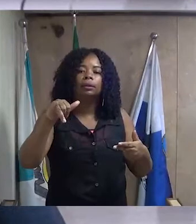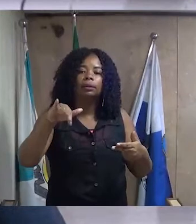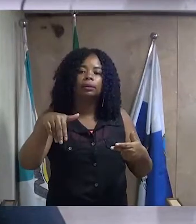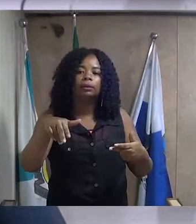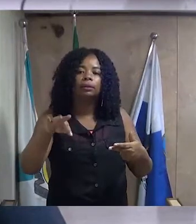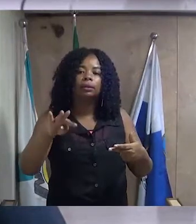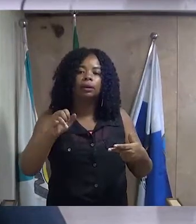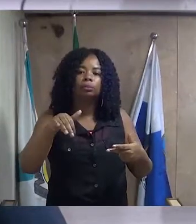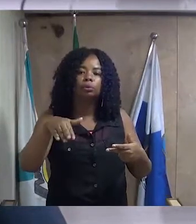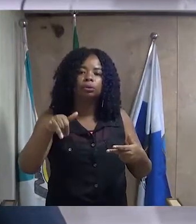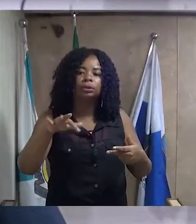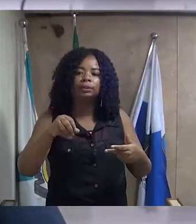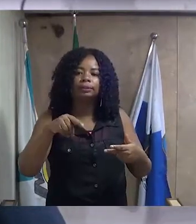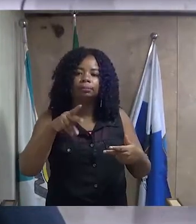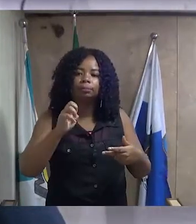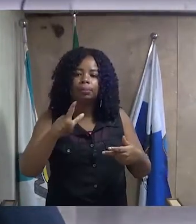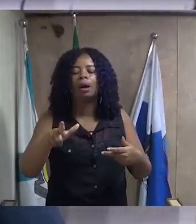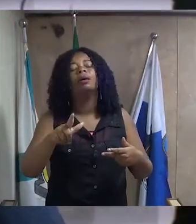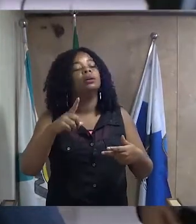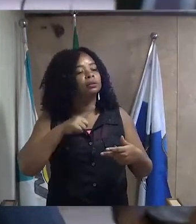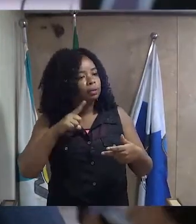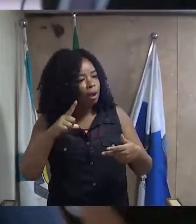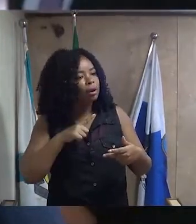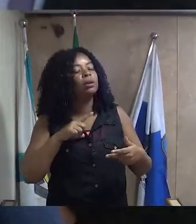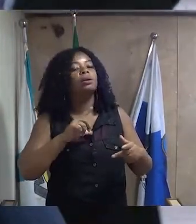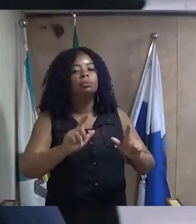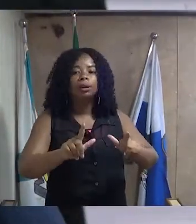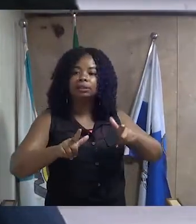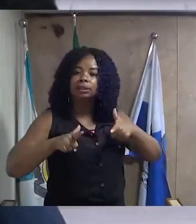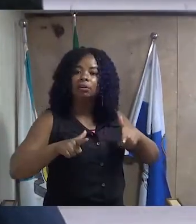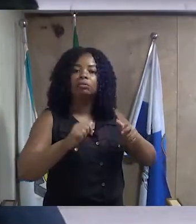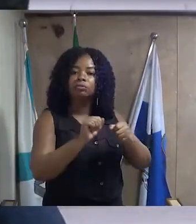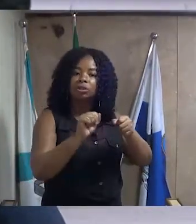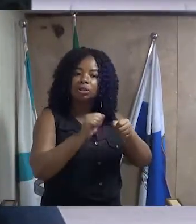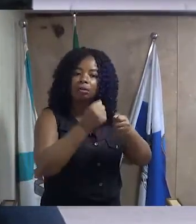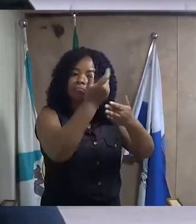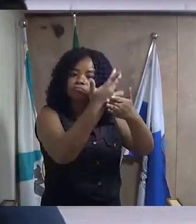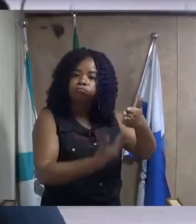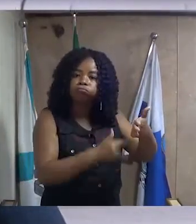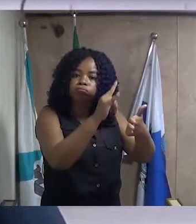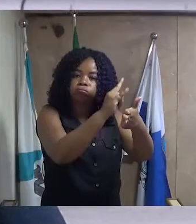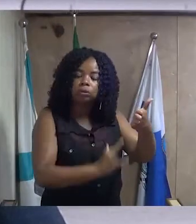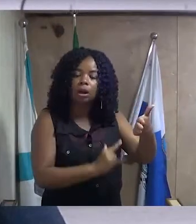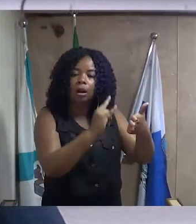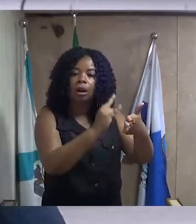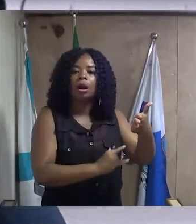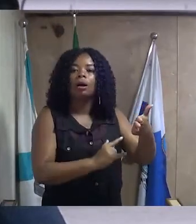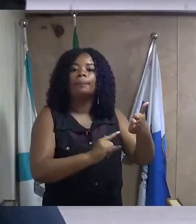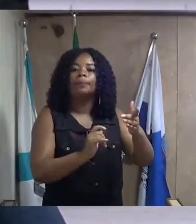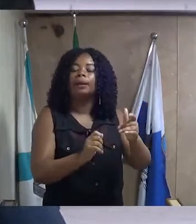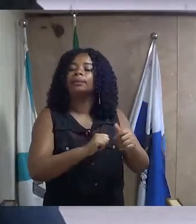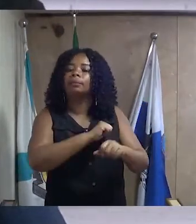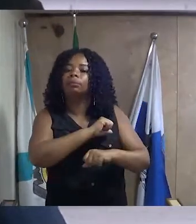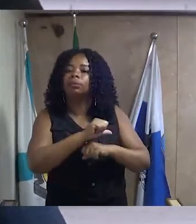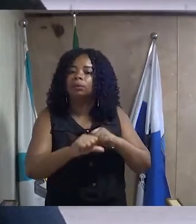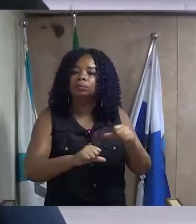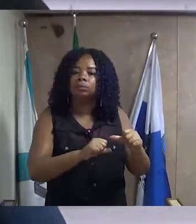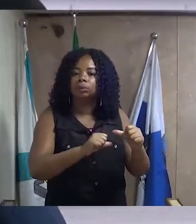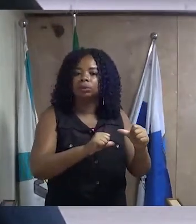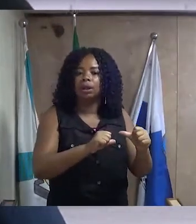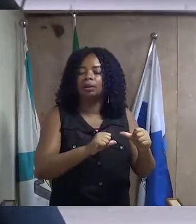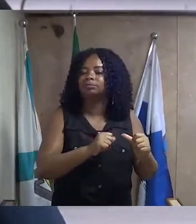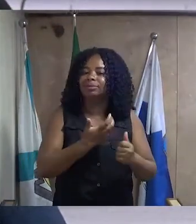Excelência, existe uma ação que fizeram propositalmente para ser engessada as concessões, as licitações e